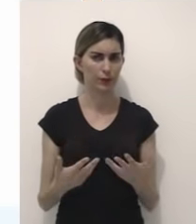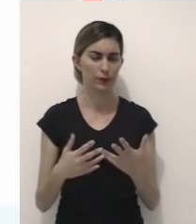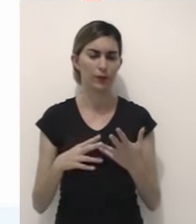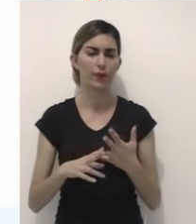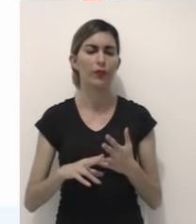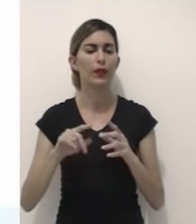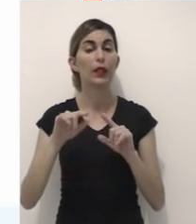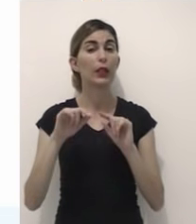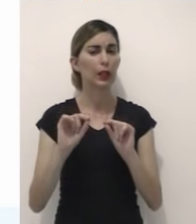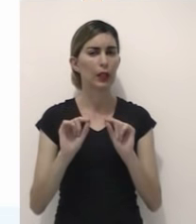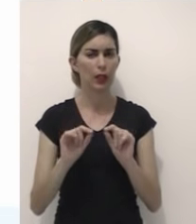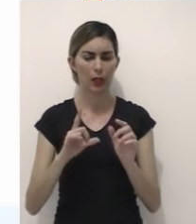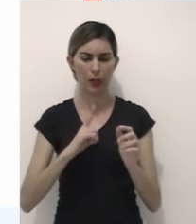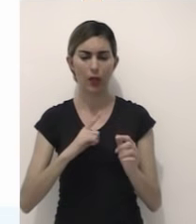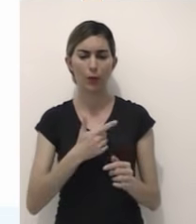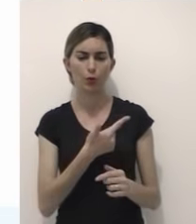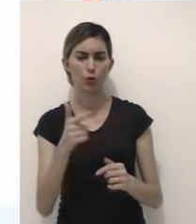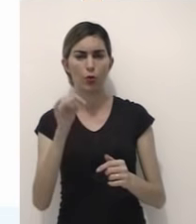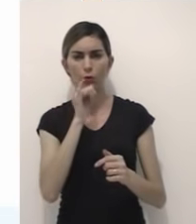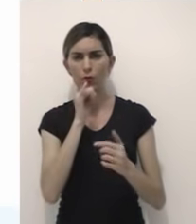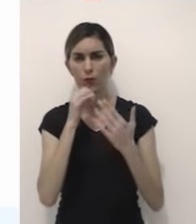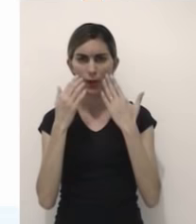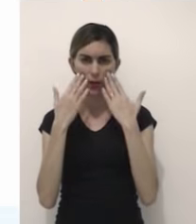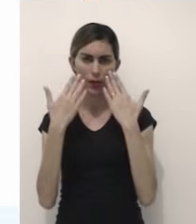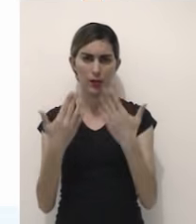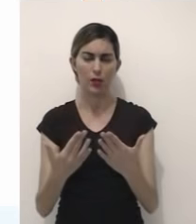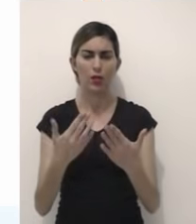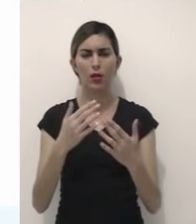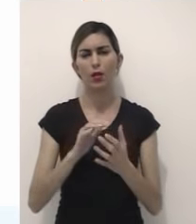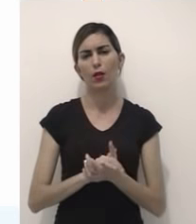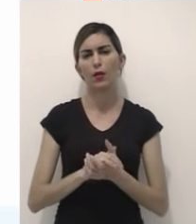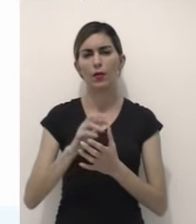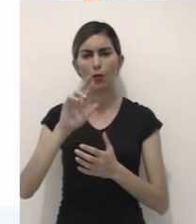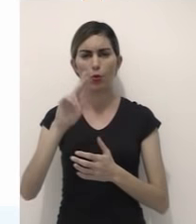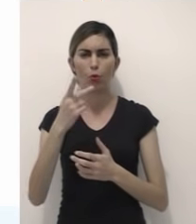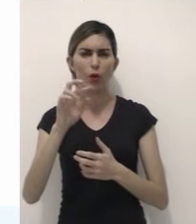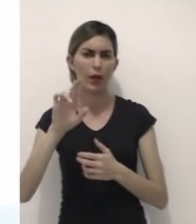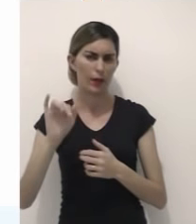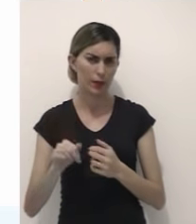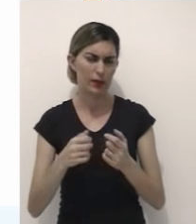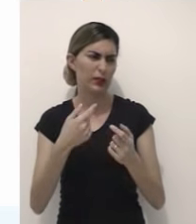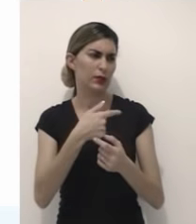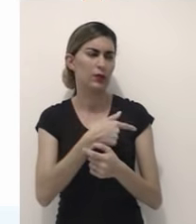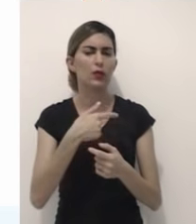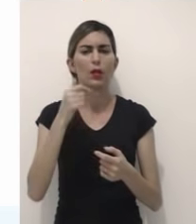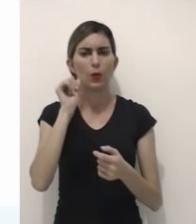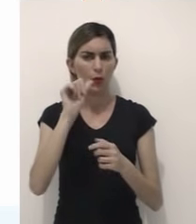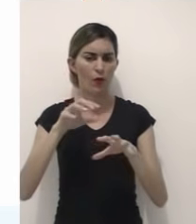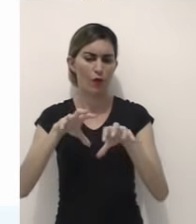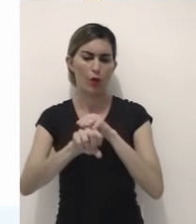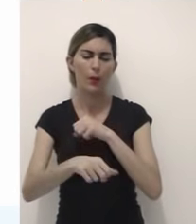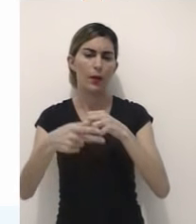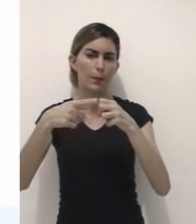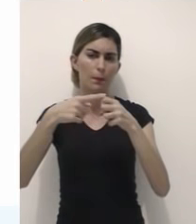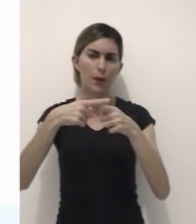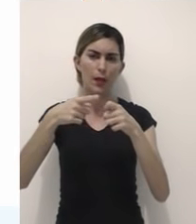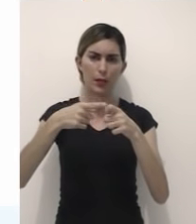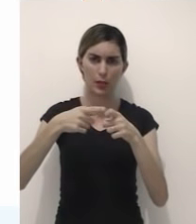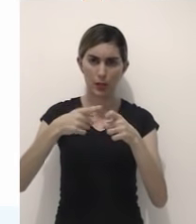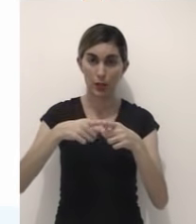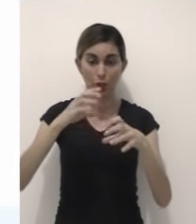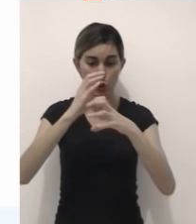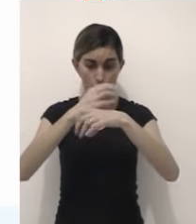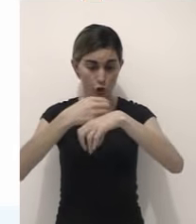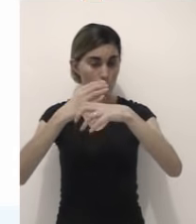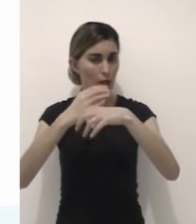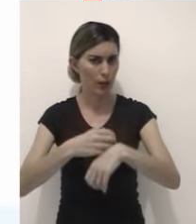E temos outro exemplo aí de Carol Jameson, que é formada em Medicina e Engenharia. Veja só, gente, que